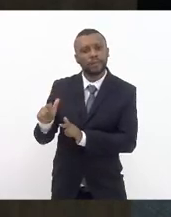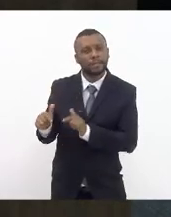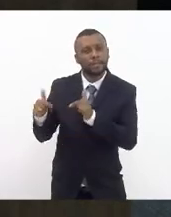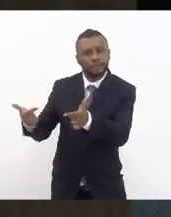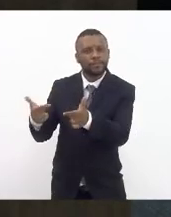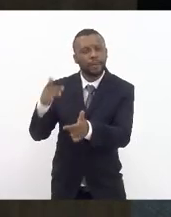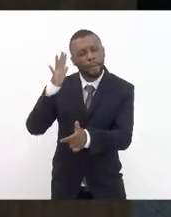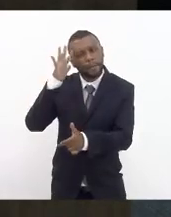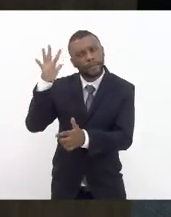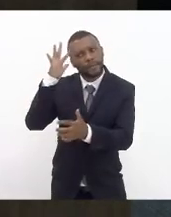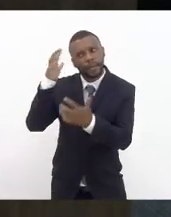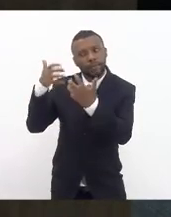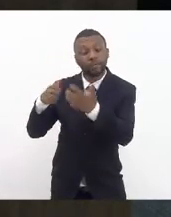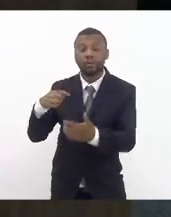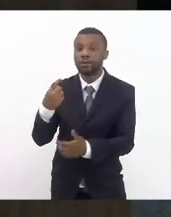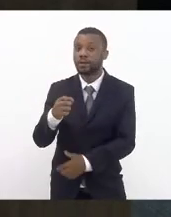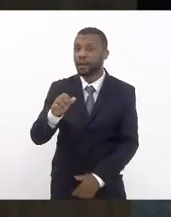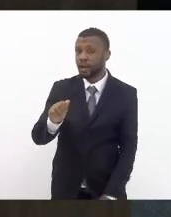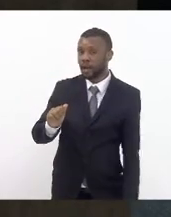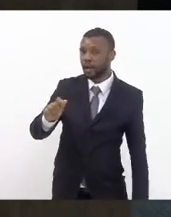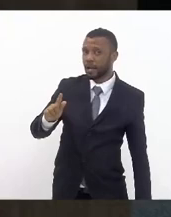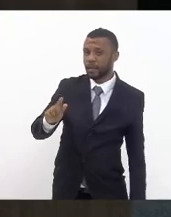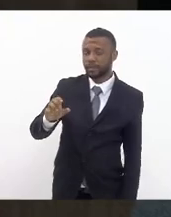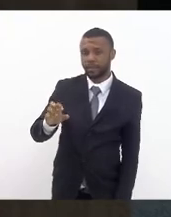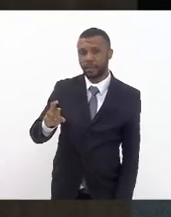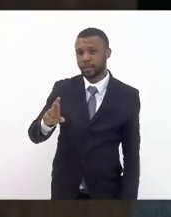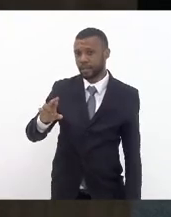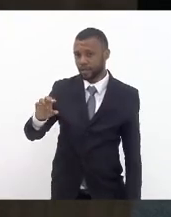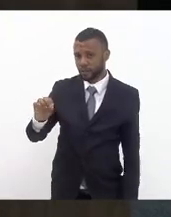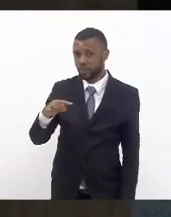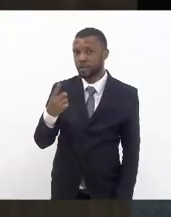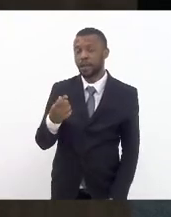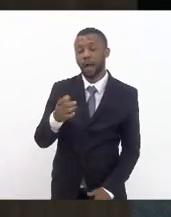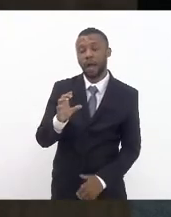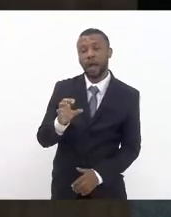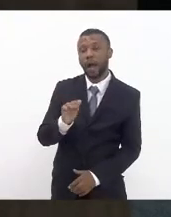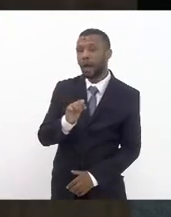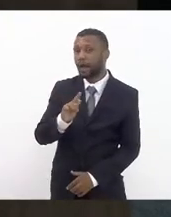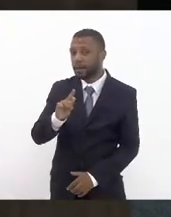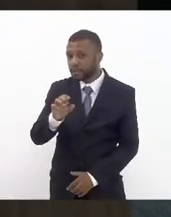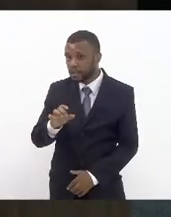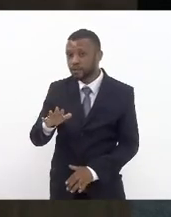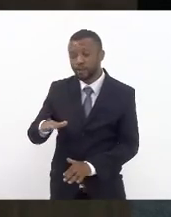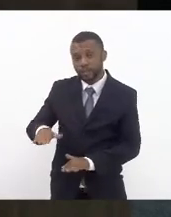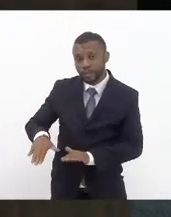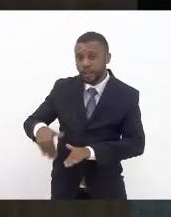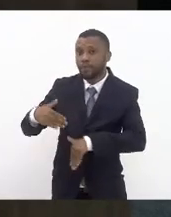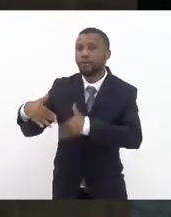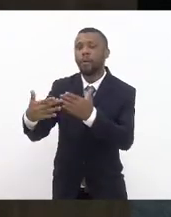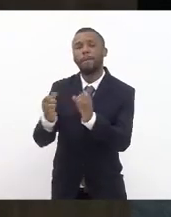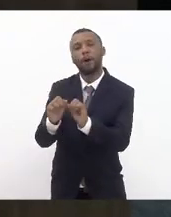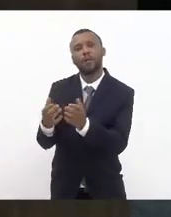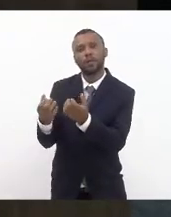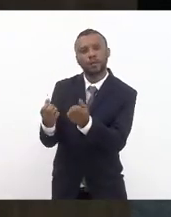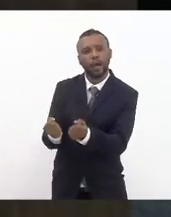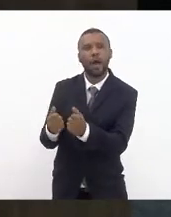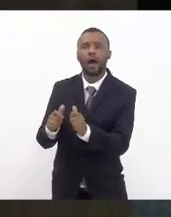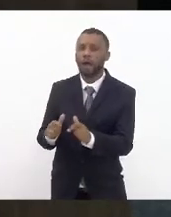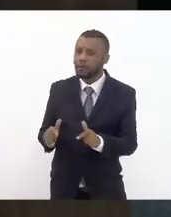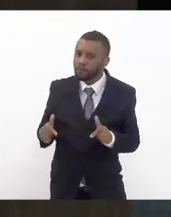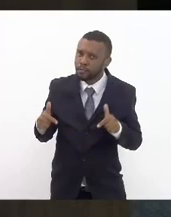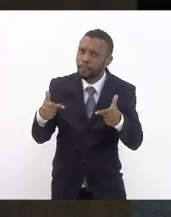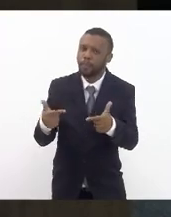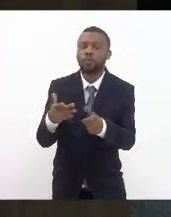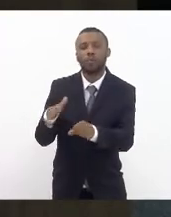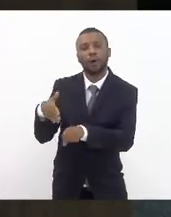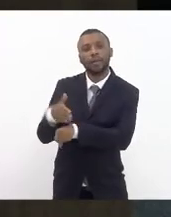nossa AGRIO, a nossa Agência de Desenvolvimento, possa adotar ações que favoreçam o acesso dessas